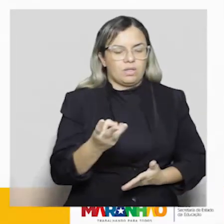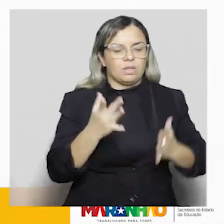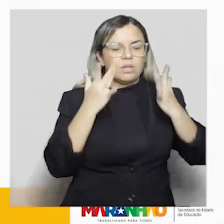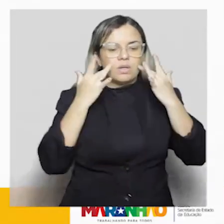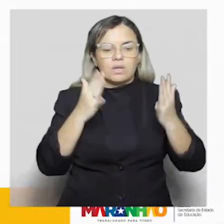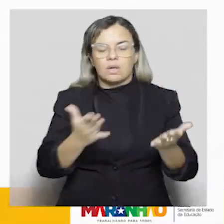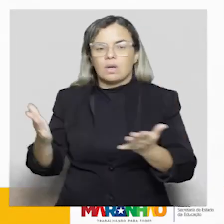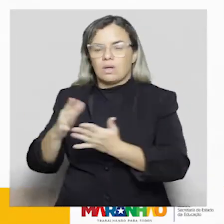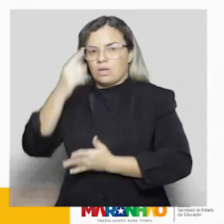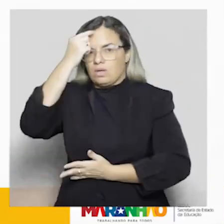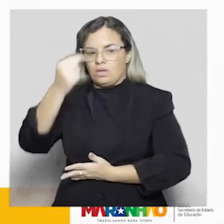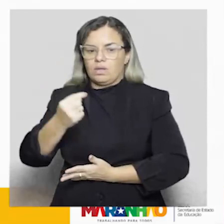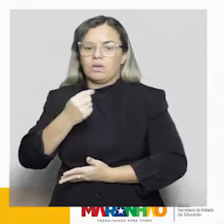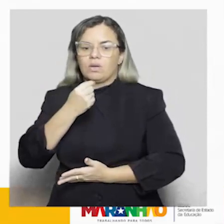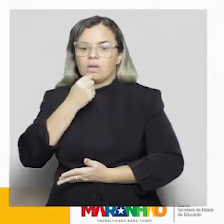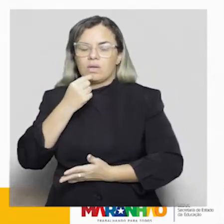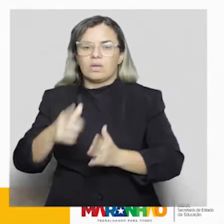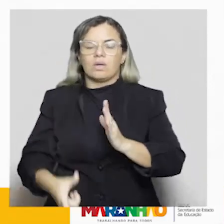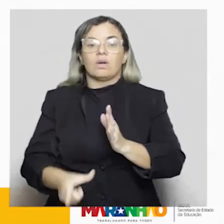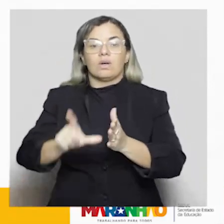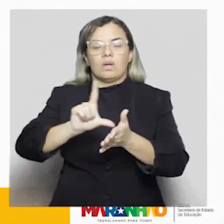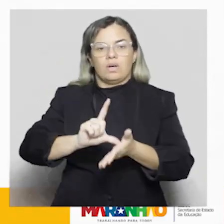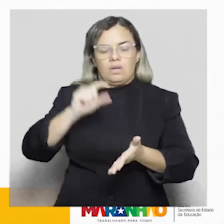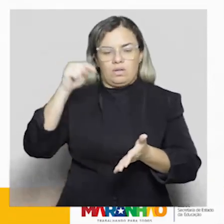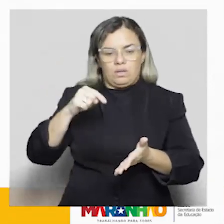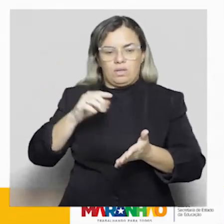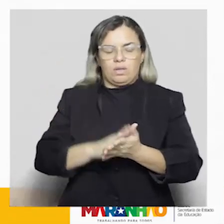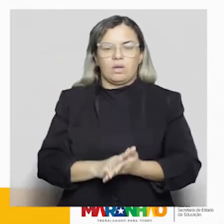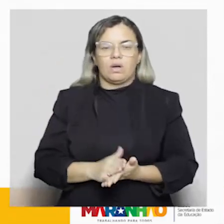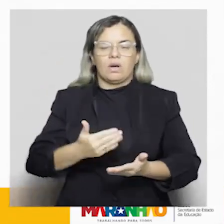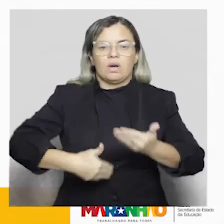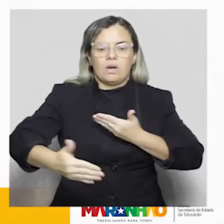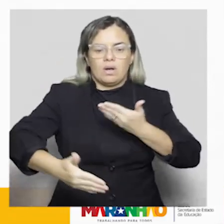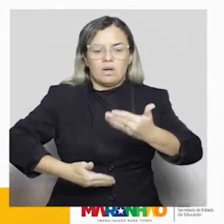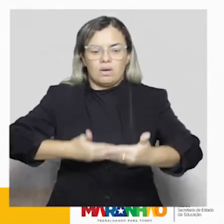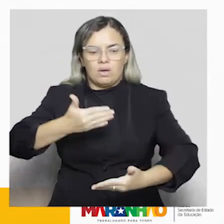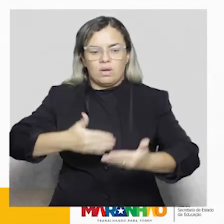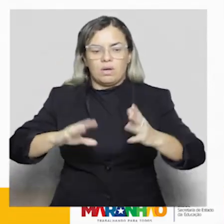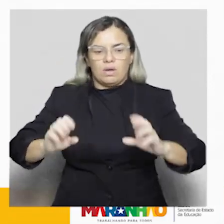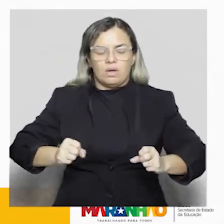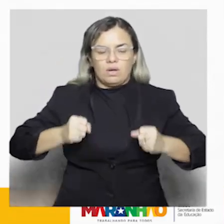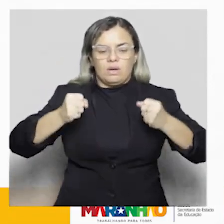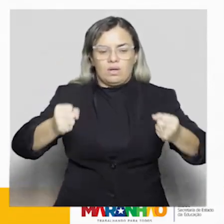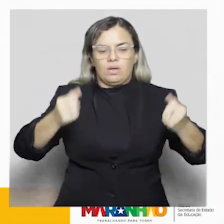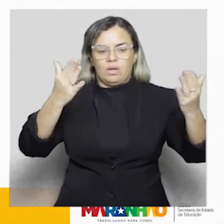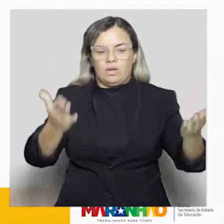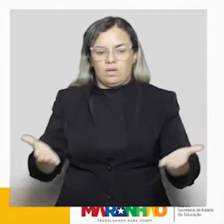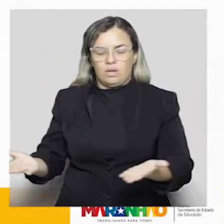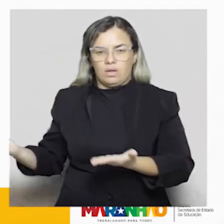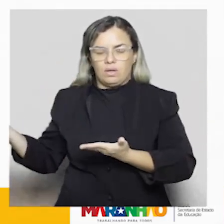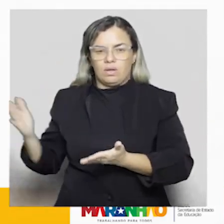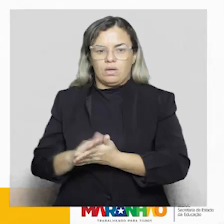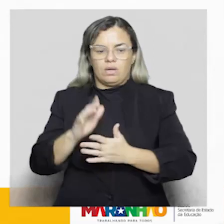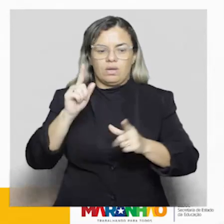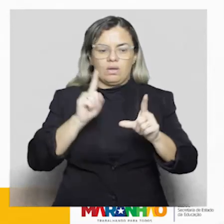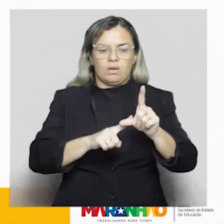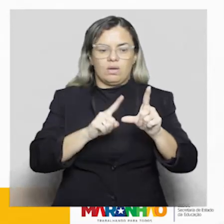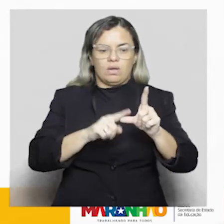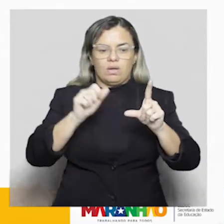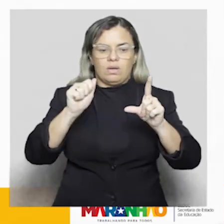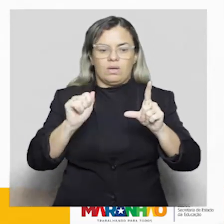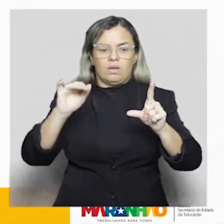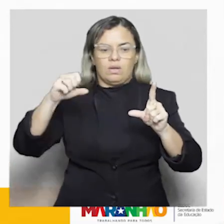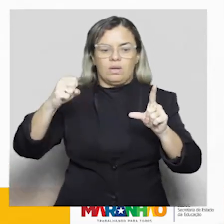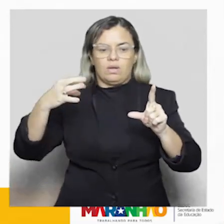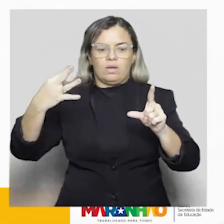das imagens anteriores, que a gente vai já voltar para conversar sobre elas, a gente pode dizer que tratam-se de instalações.